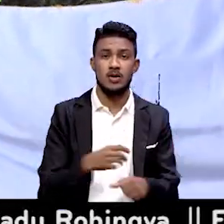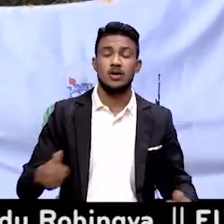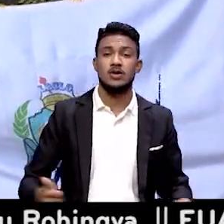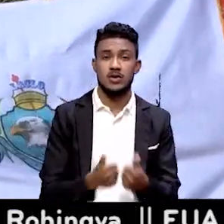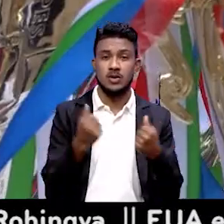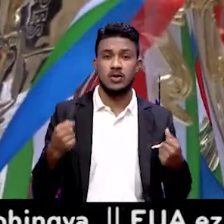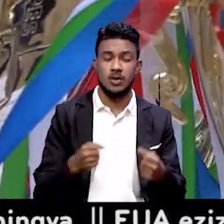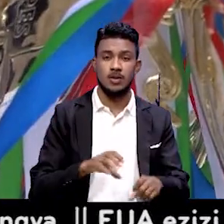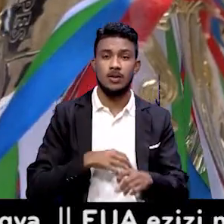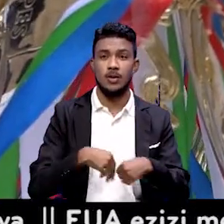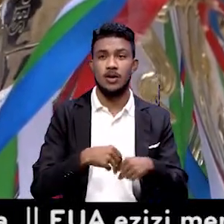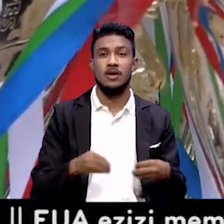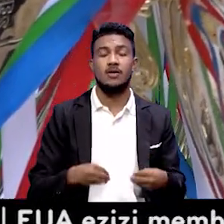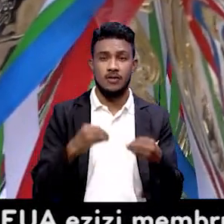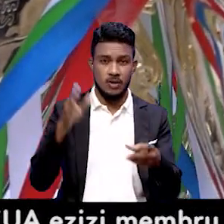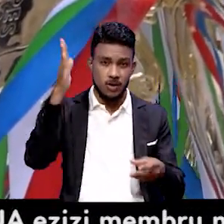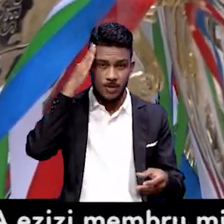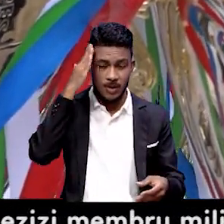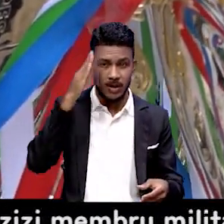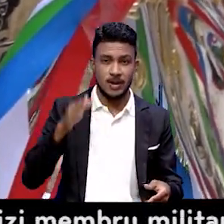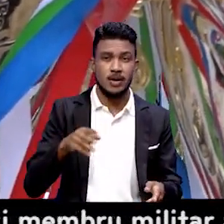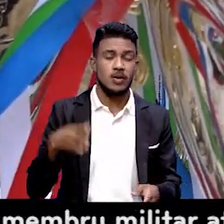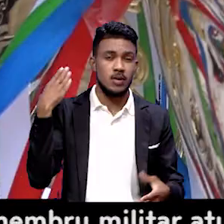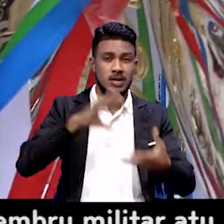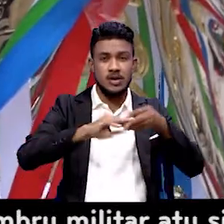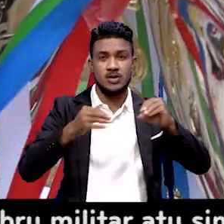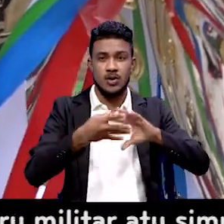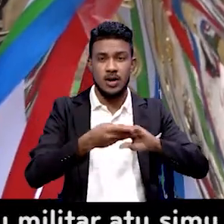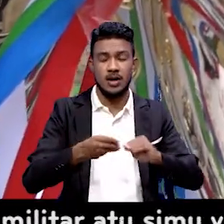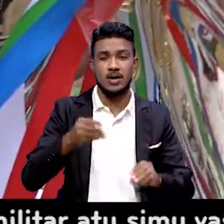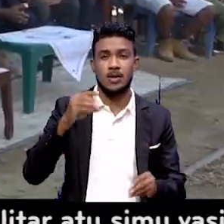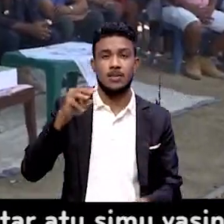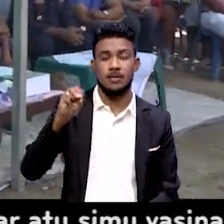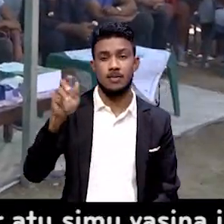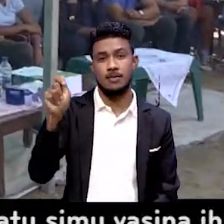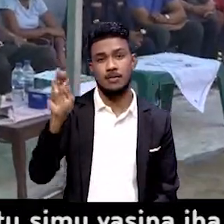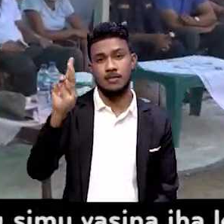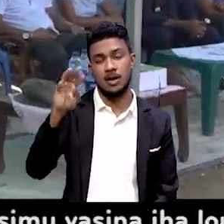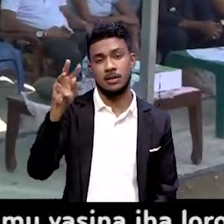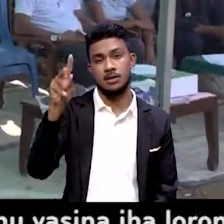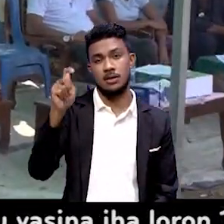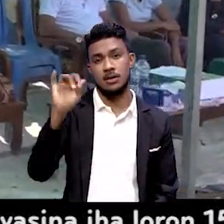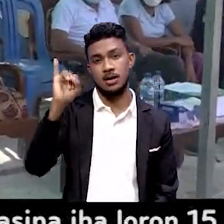saudoso Dom Martinho da Costa Lopes nia contribuição ba luta libertação nacional. São